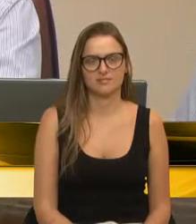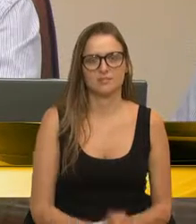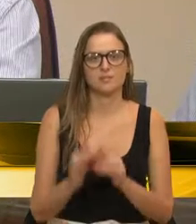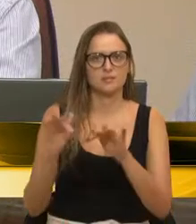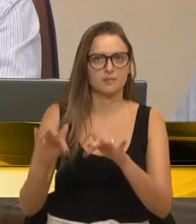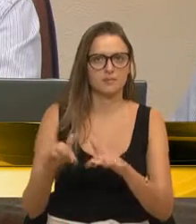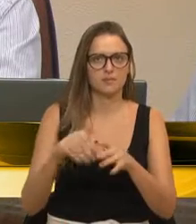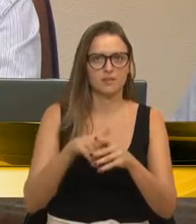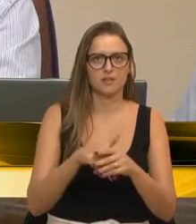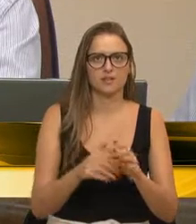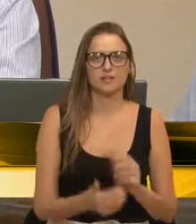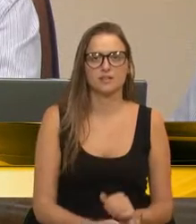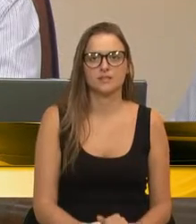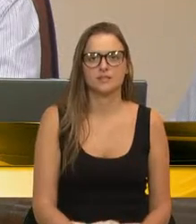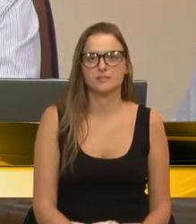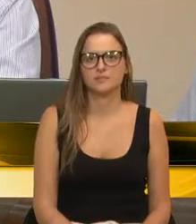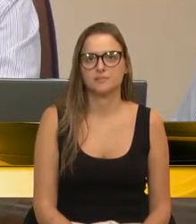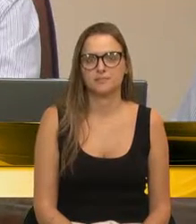encerrada a votação,